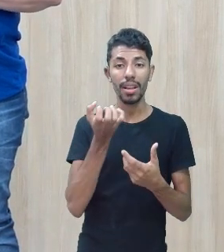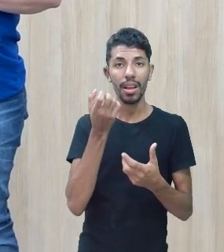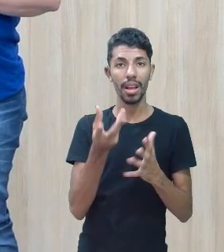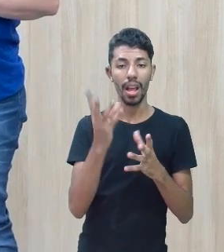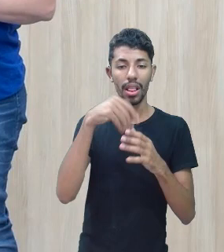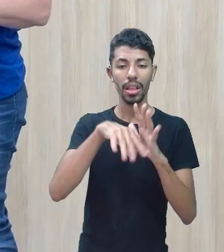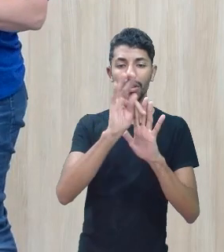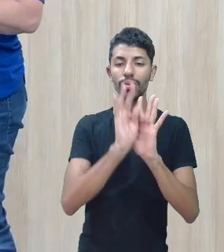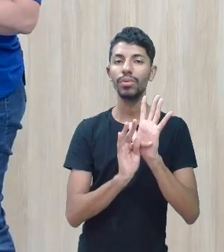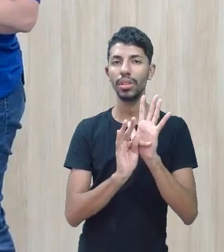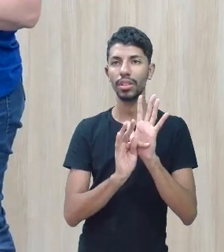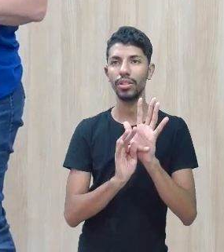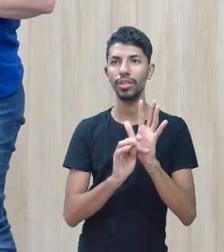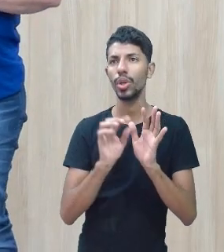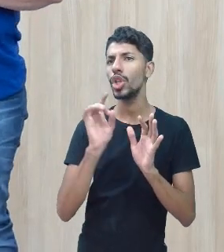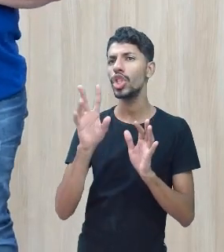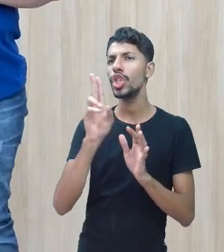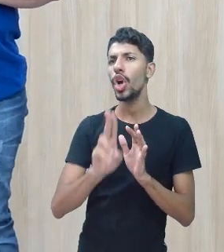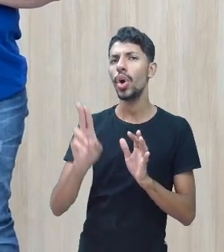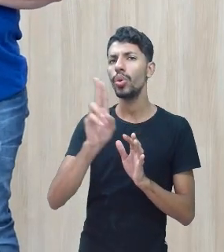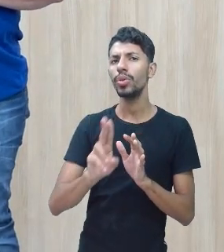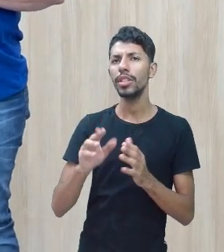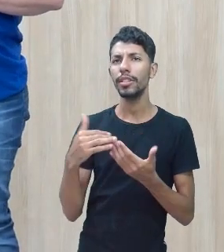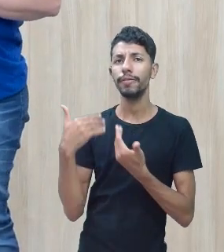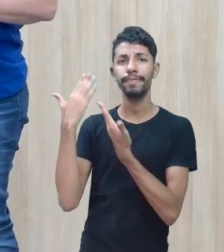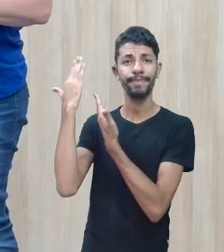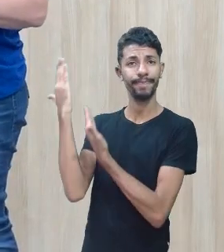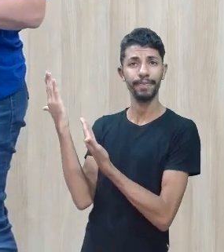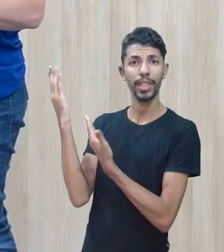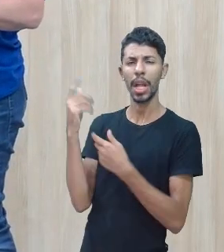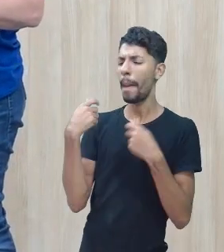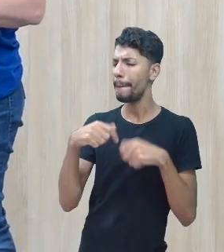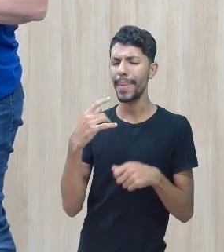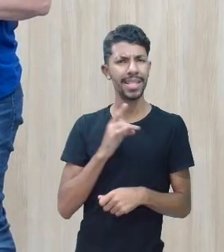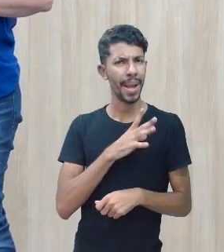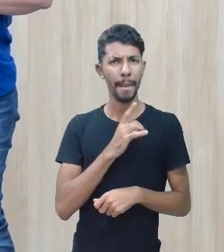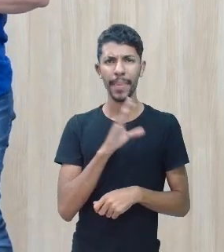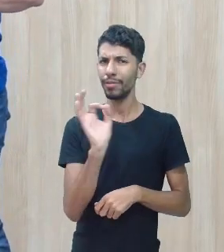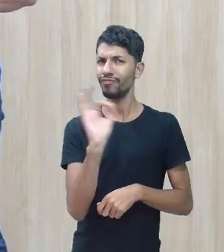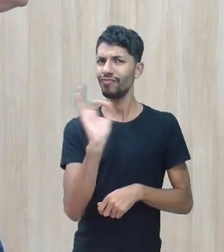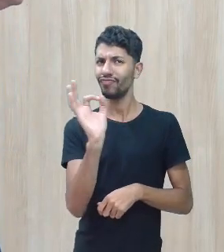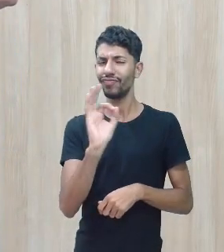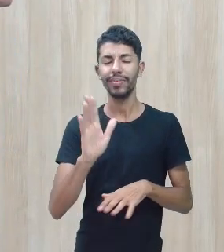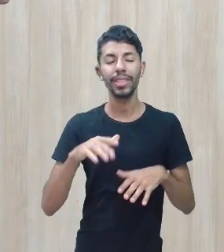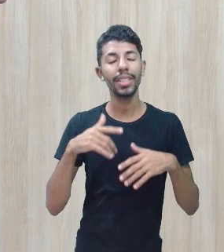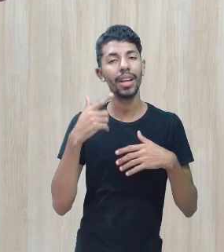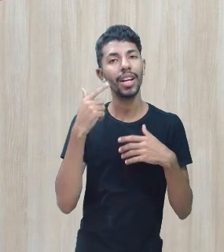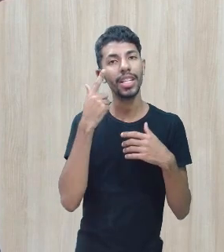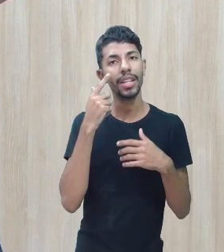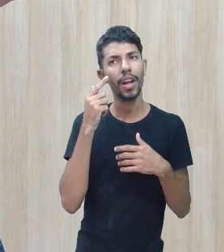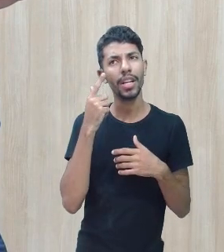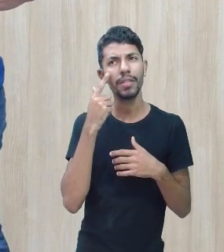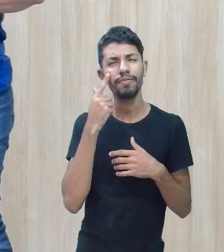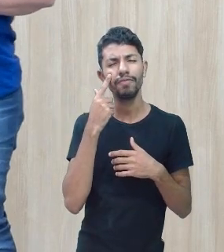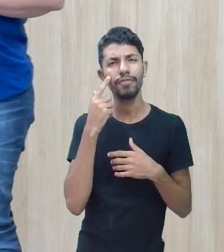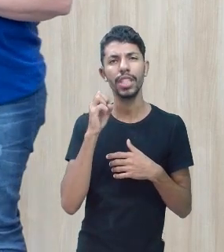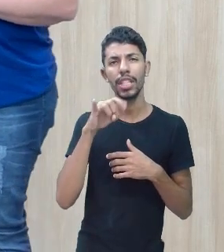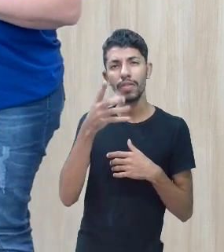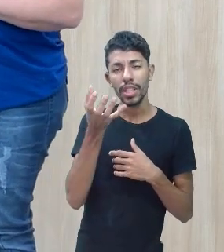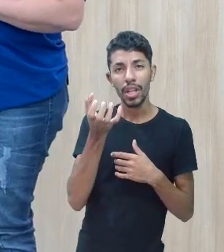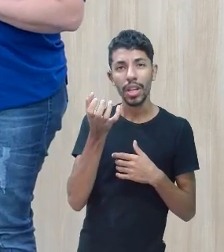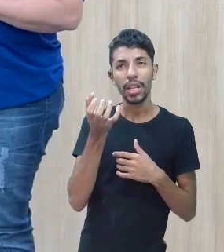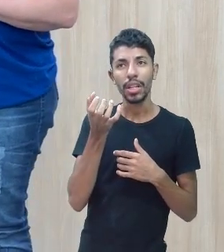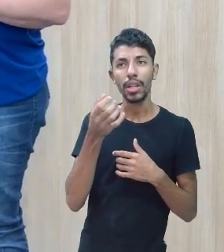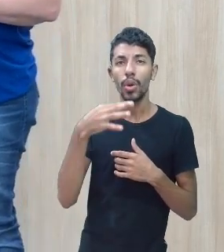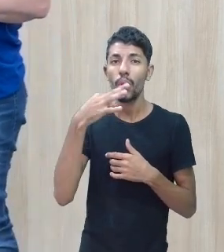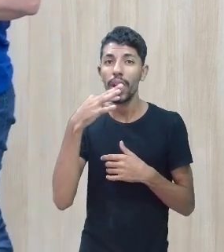seu texto, apenas usando, não tenha medo, não é? Se você conhece o que é um pronome, vocês sabem o que é pronome? Então,